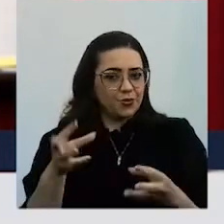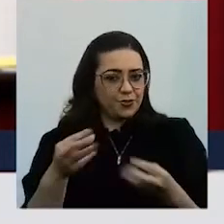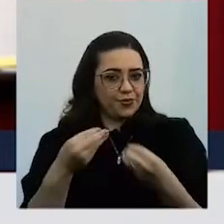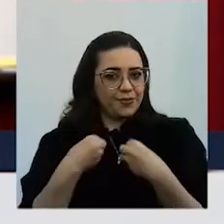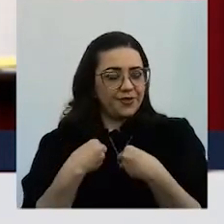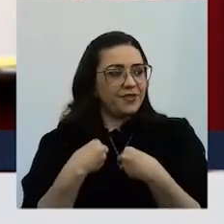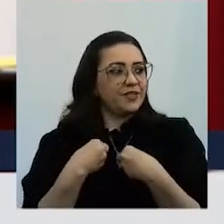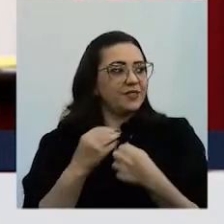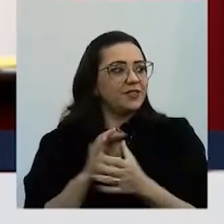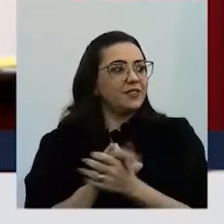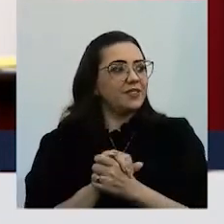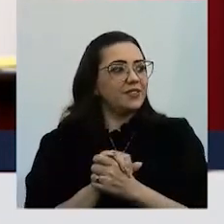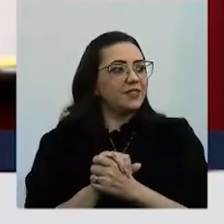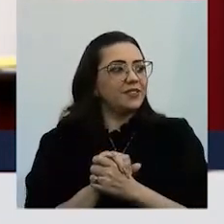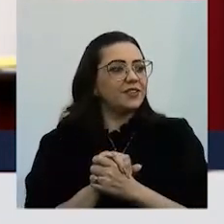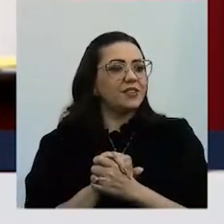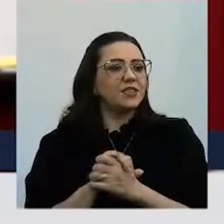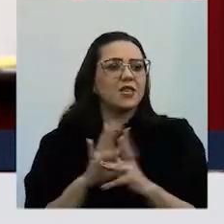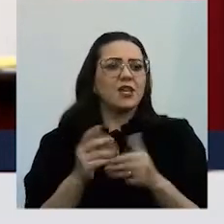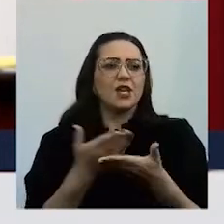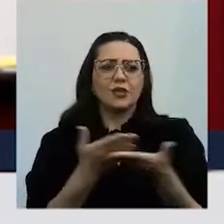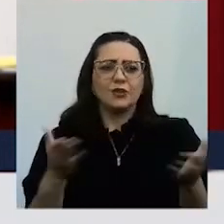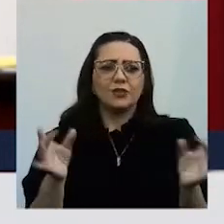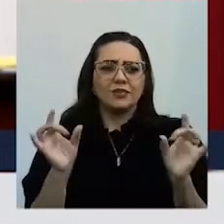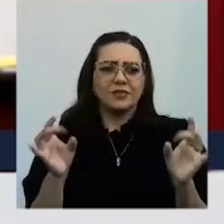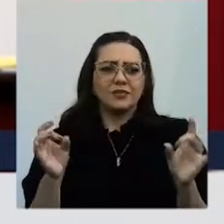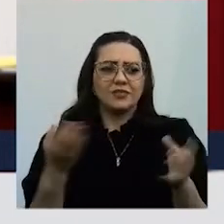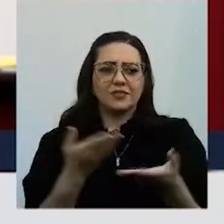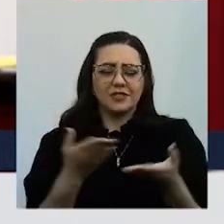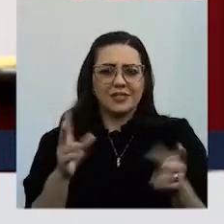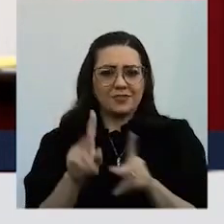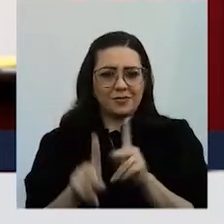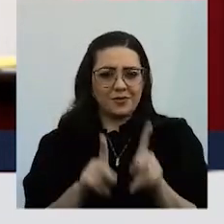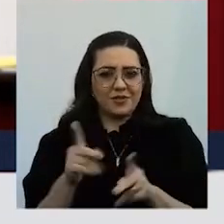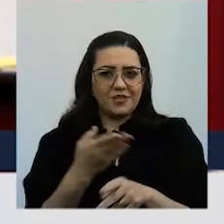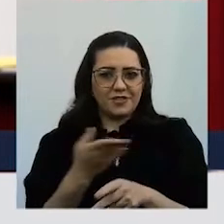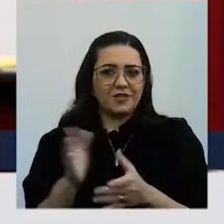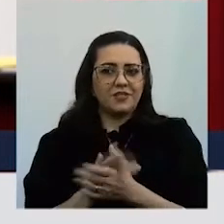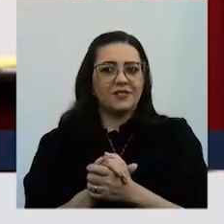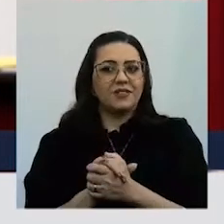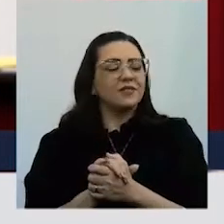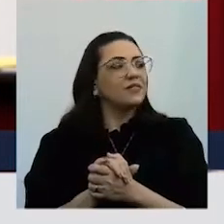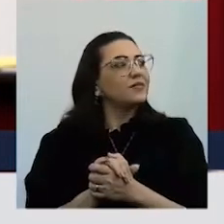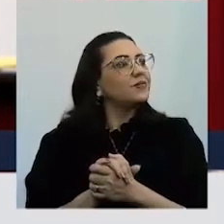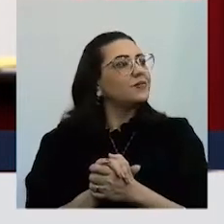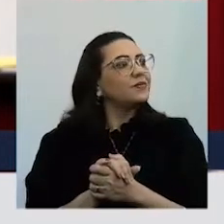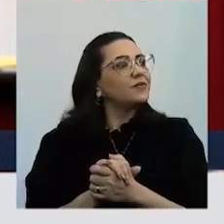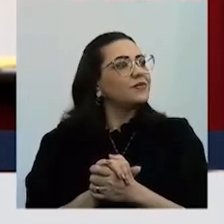referência a que eu recebo deve exclusivamente a todos vocês